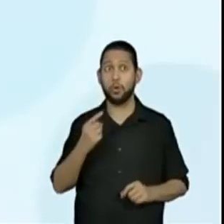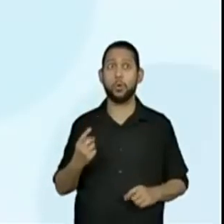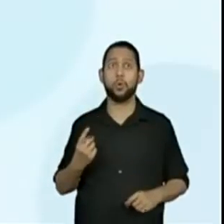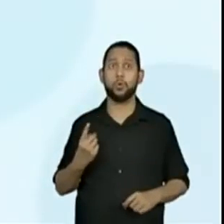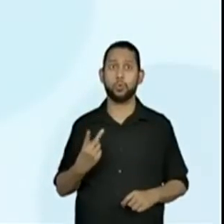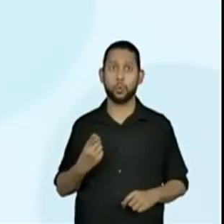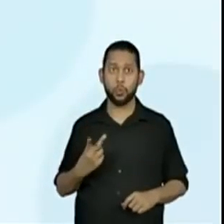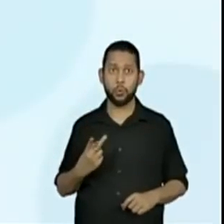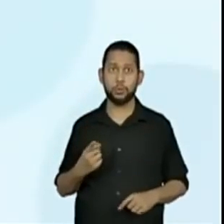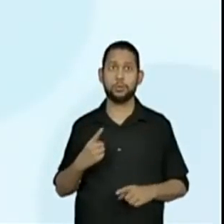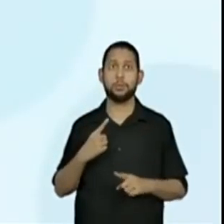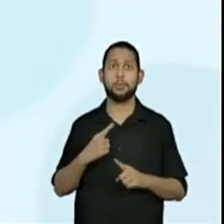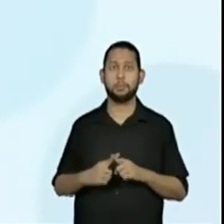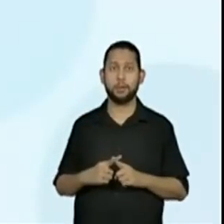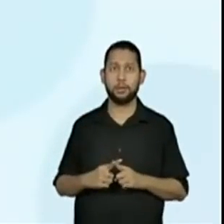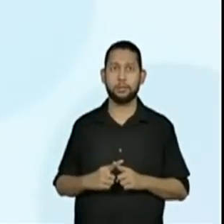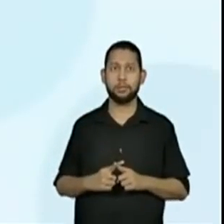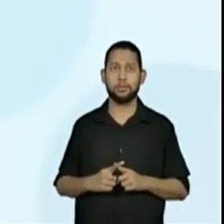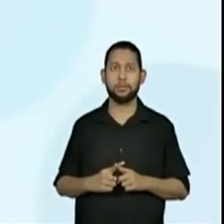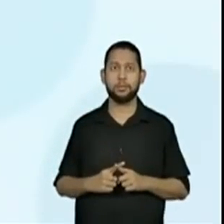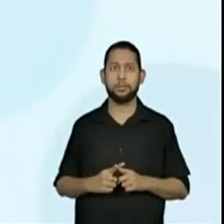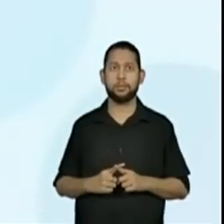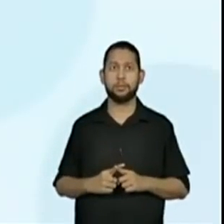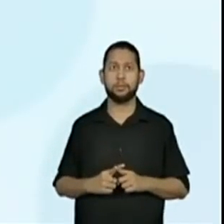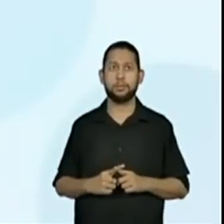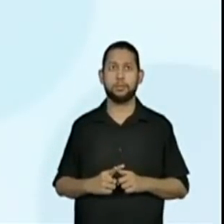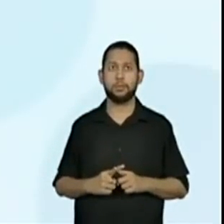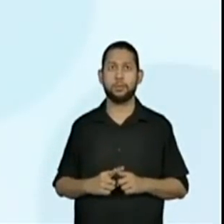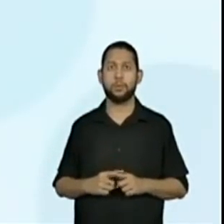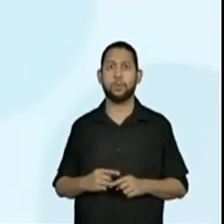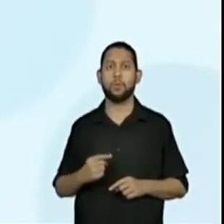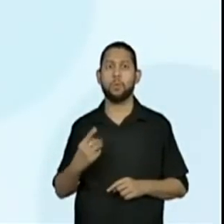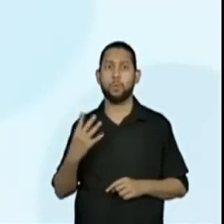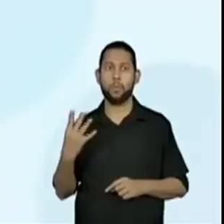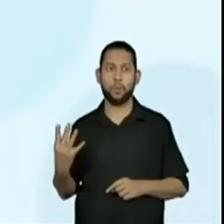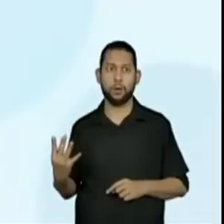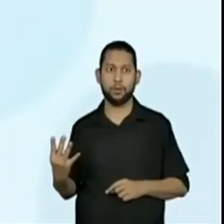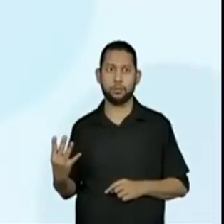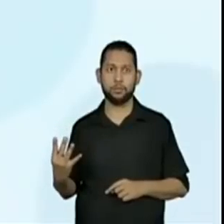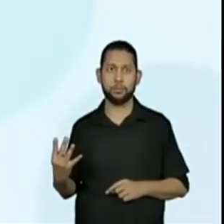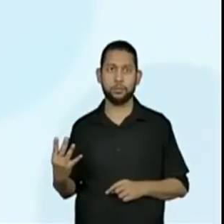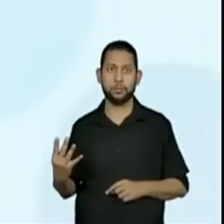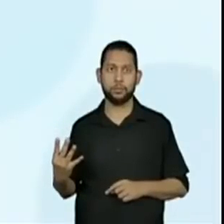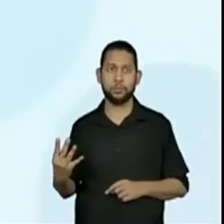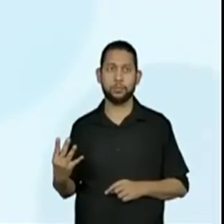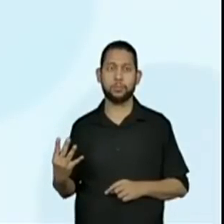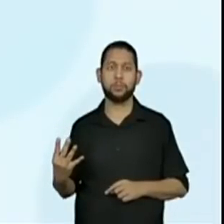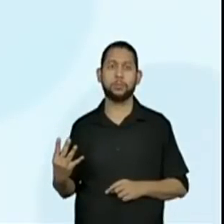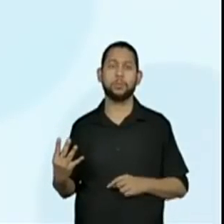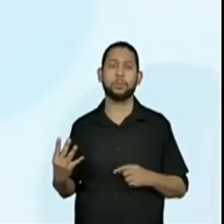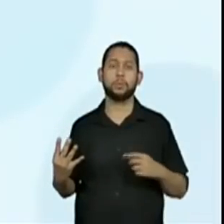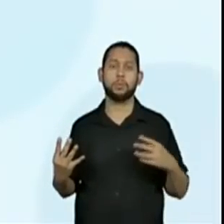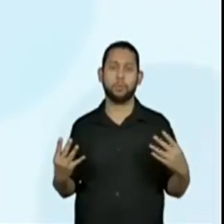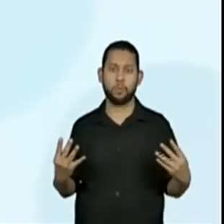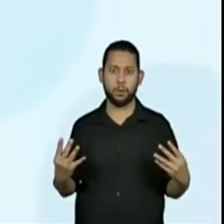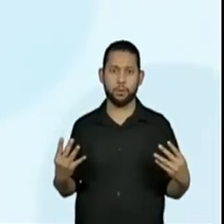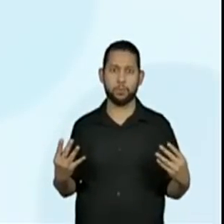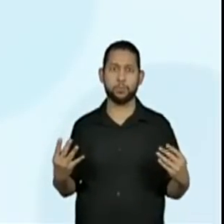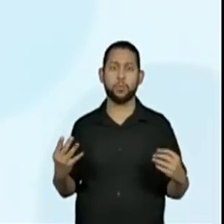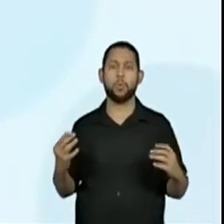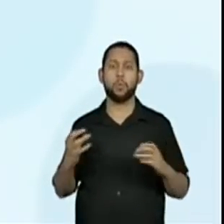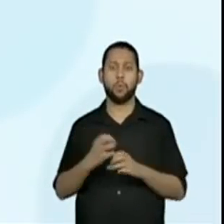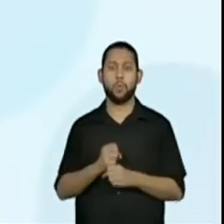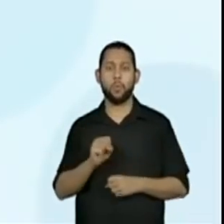12 mais 4 de um lado mais 4 do outro que eu já vou agrupar aqui